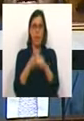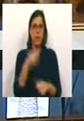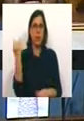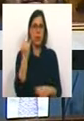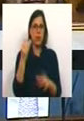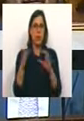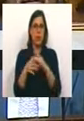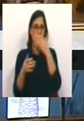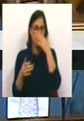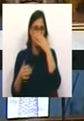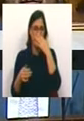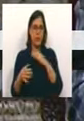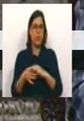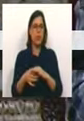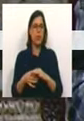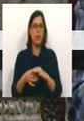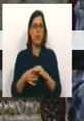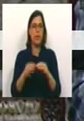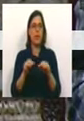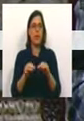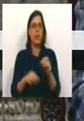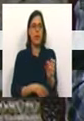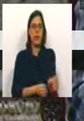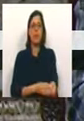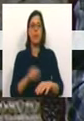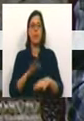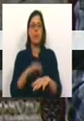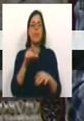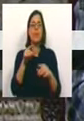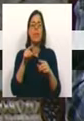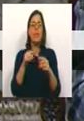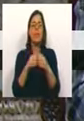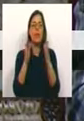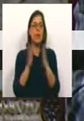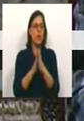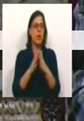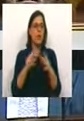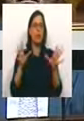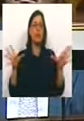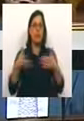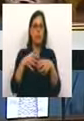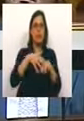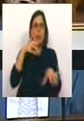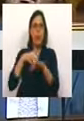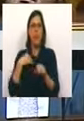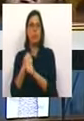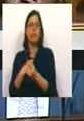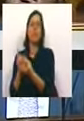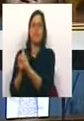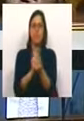institucional. Queria igualmente cumprimentar, obviamente, todas as bancadas com quem vamos